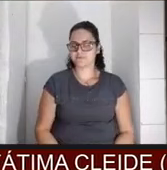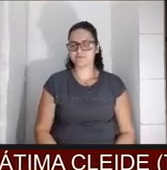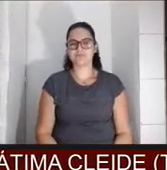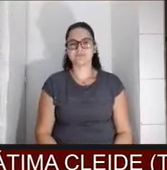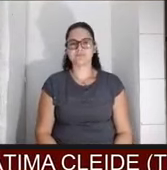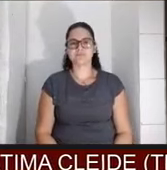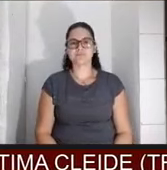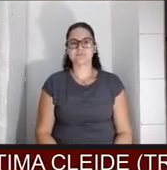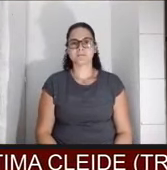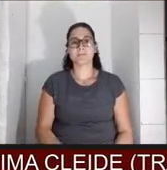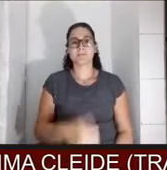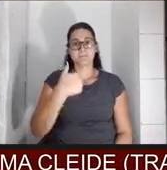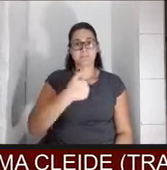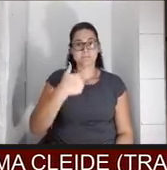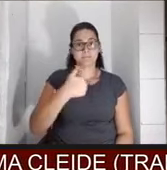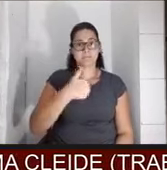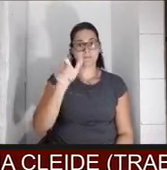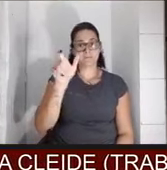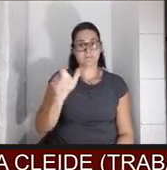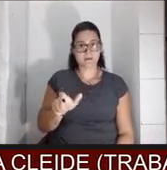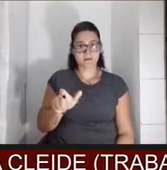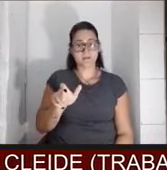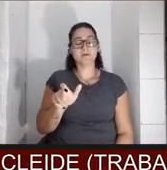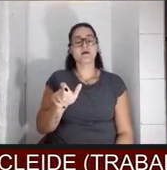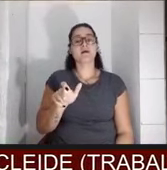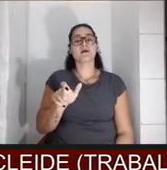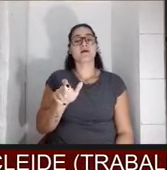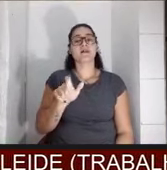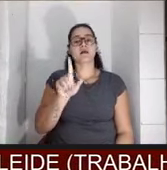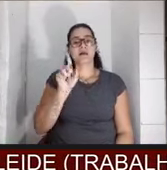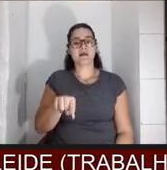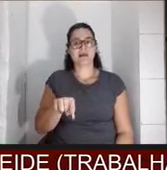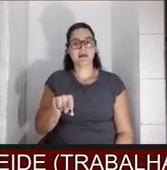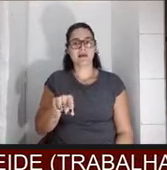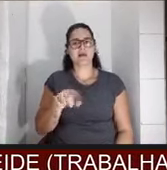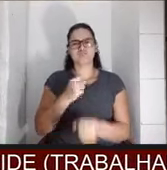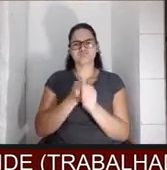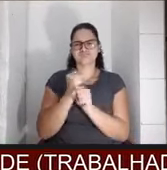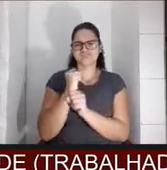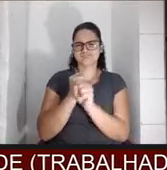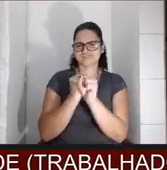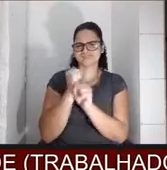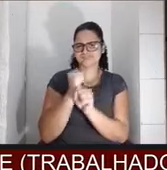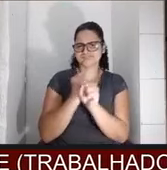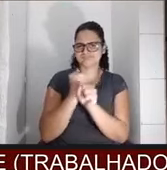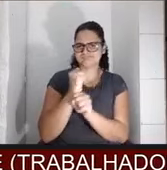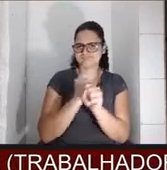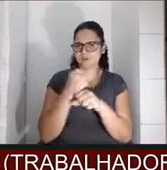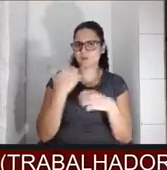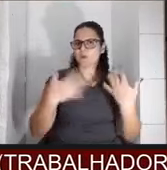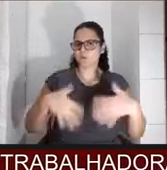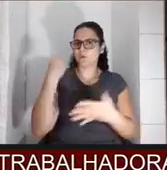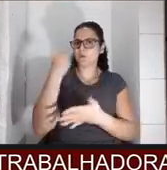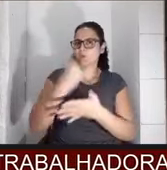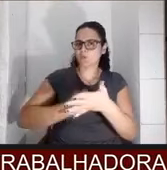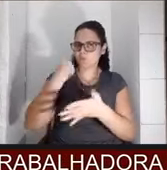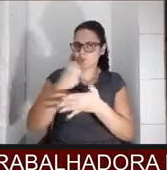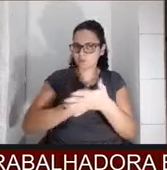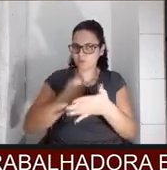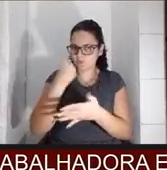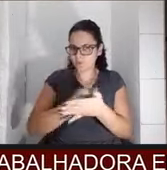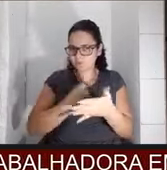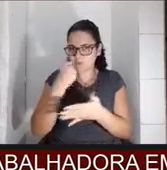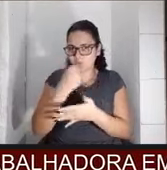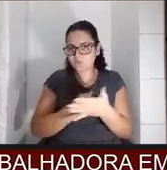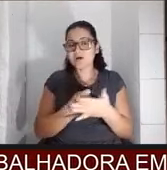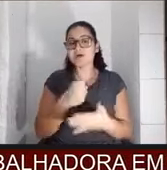A primeira é a companheira de longa data, de longas lutas, companheira